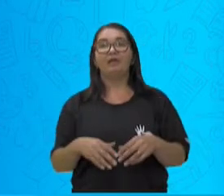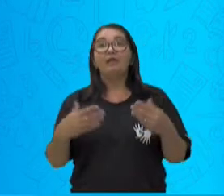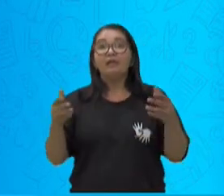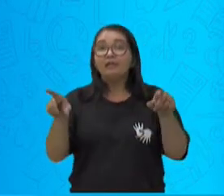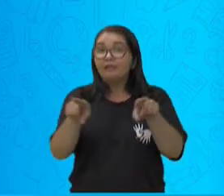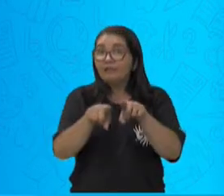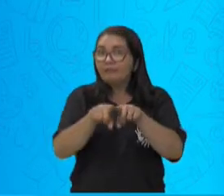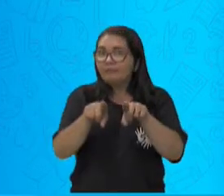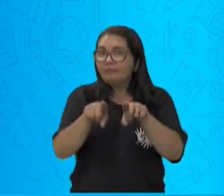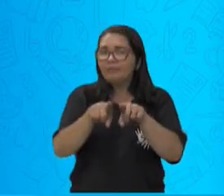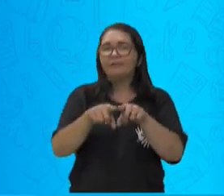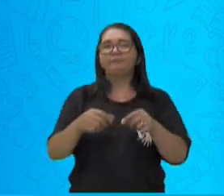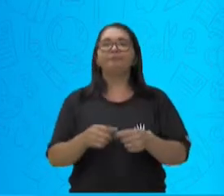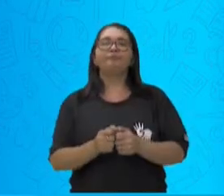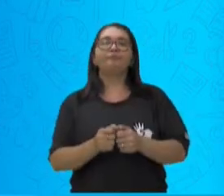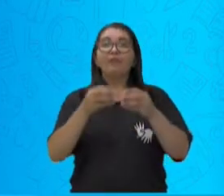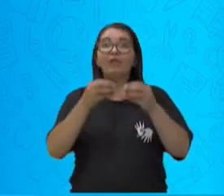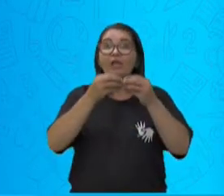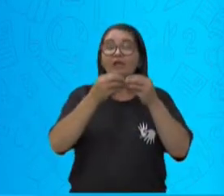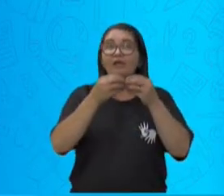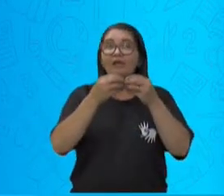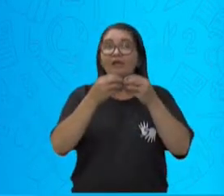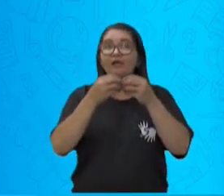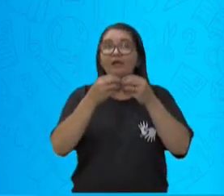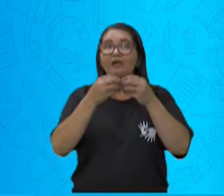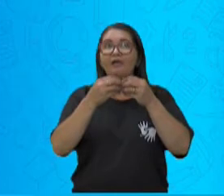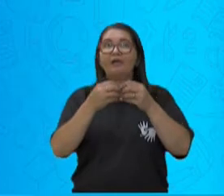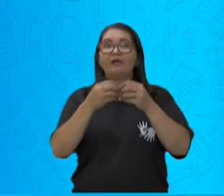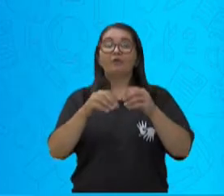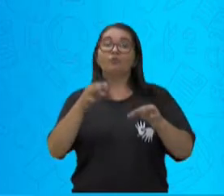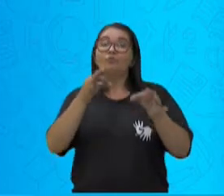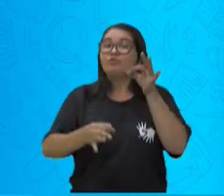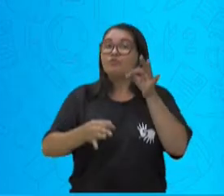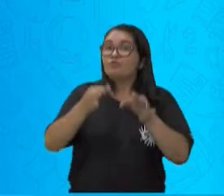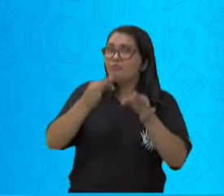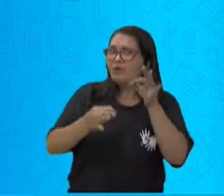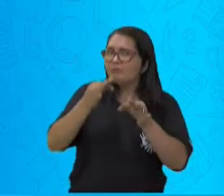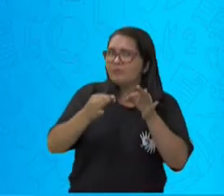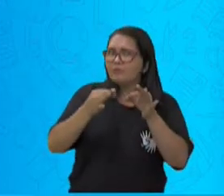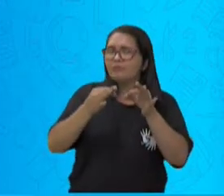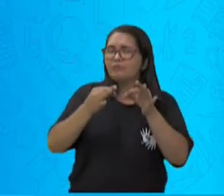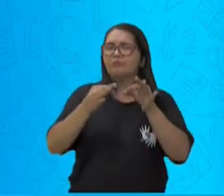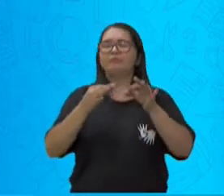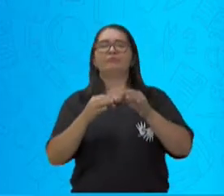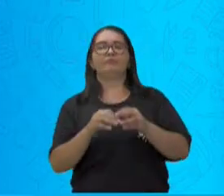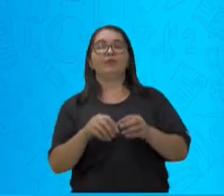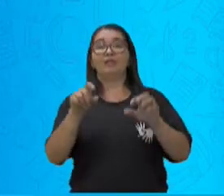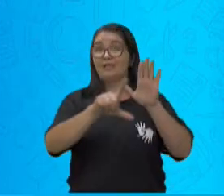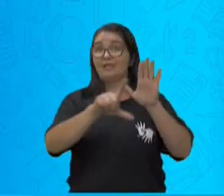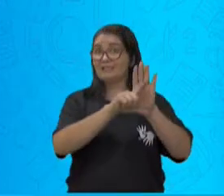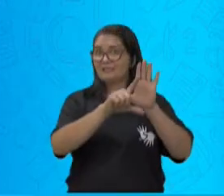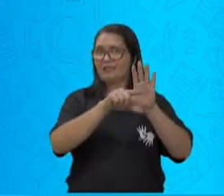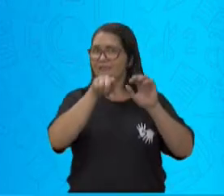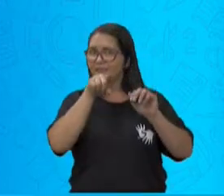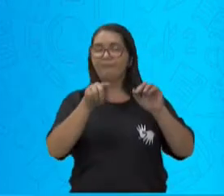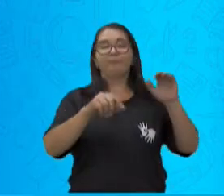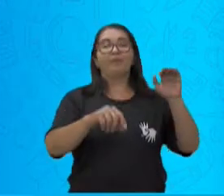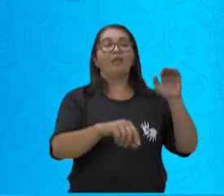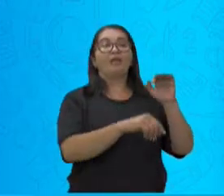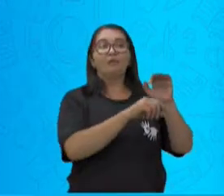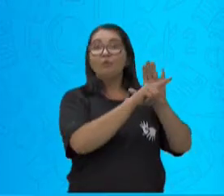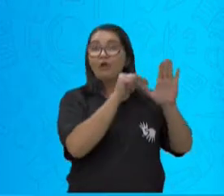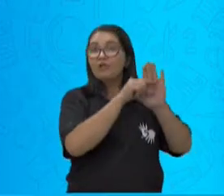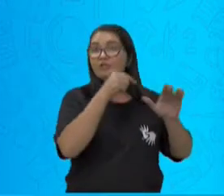Do julgamento, artigo 14. As produções serão analisadas por